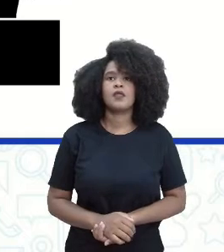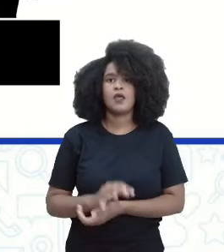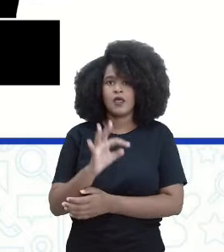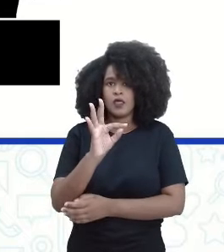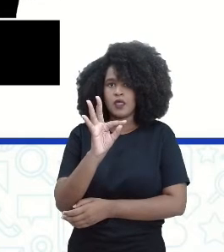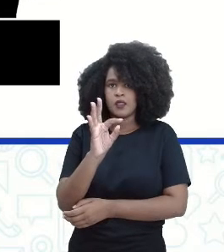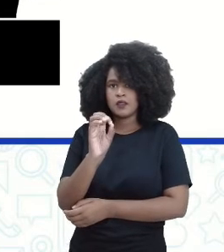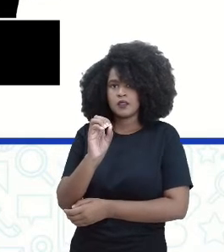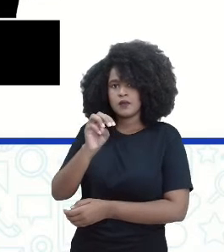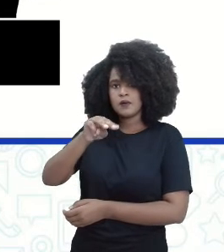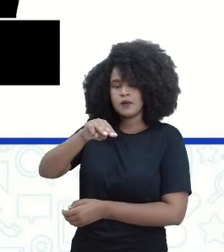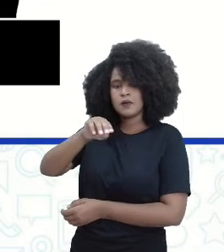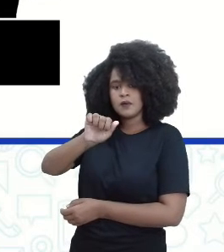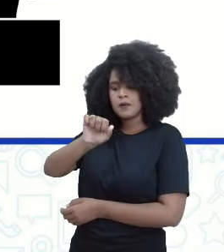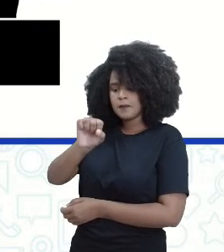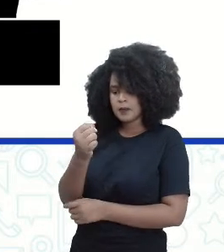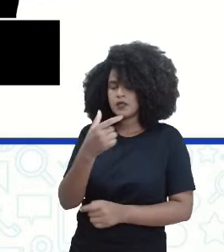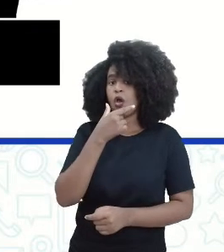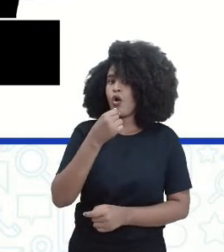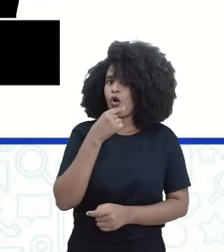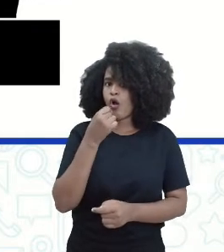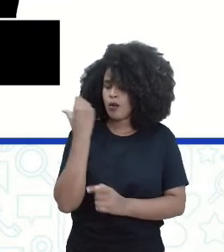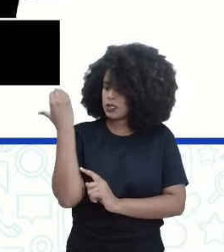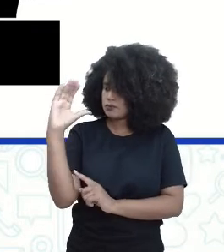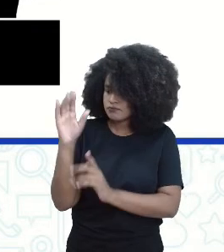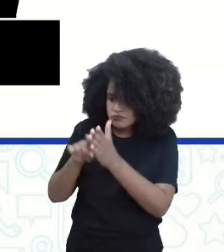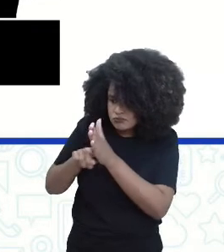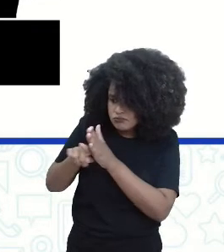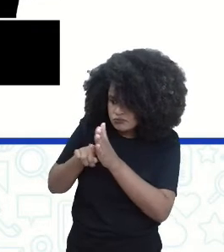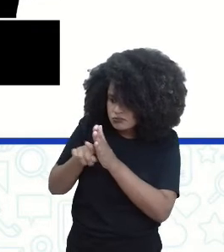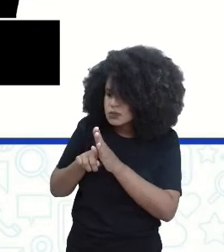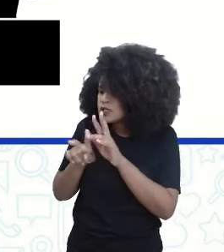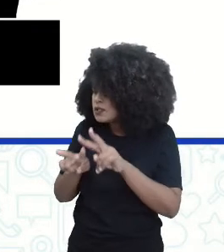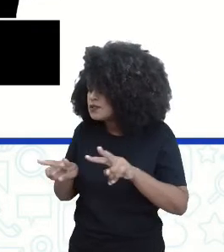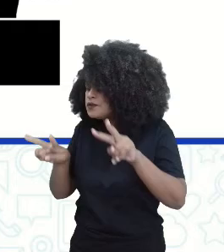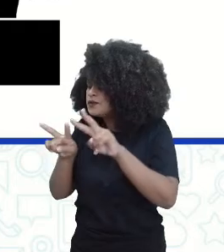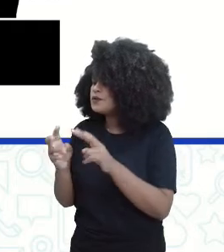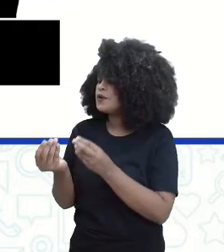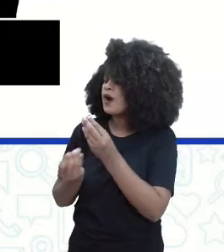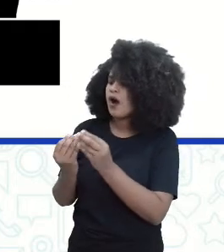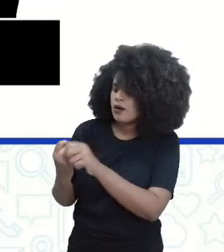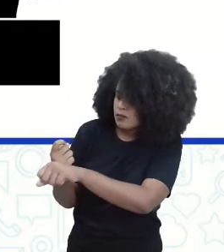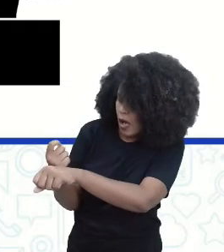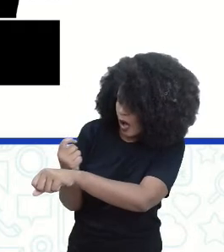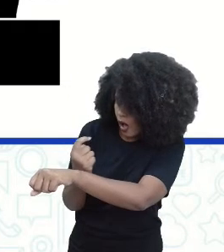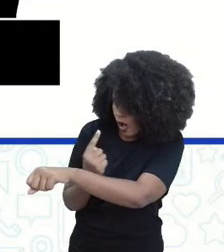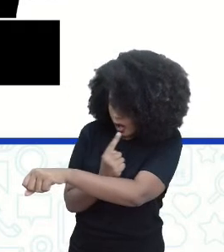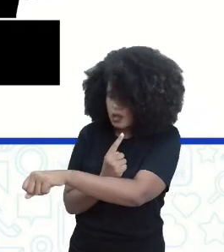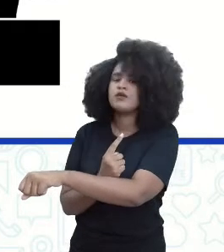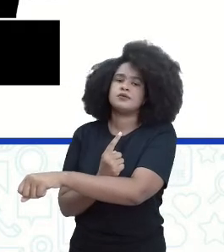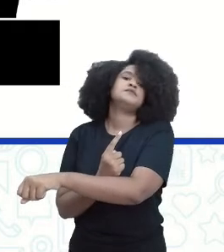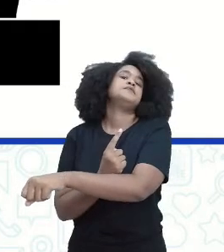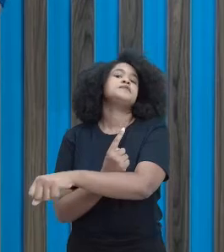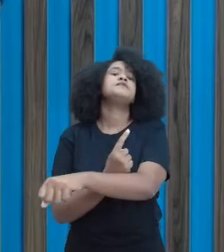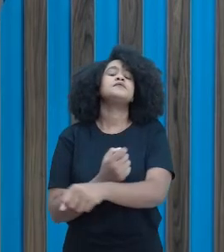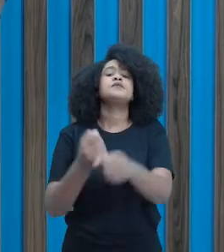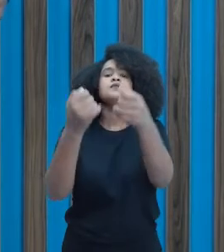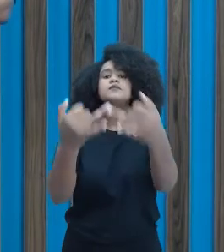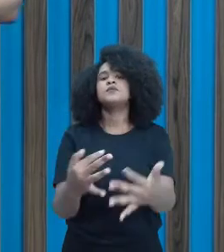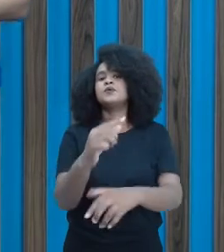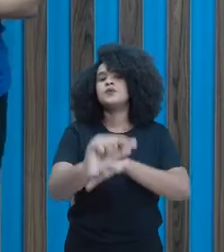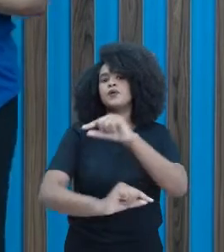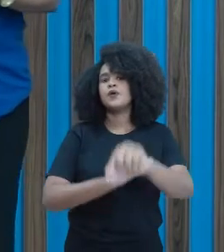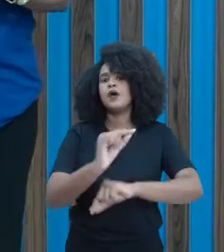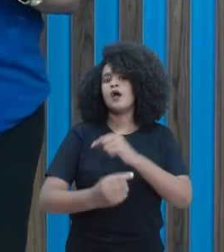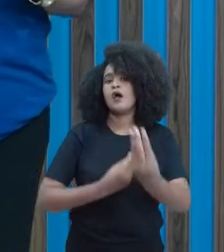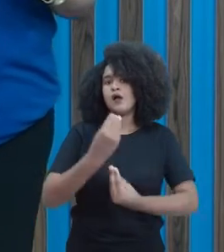Malthus, que foi um cientista também que, né, observou muito essa questão evolutiva, né? Ele estava falando em ensaio sobre o